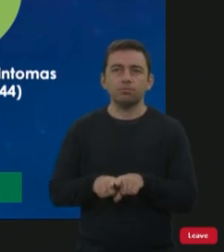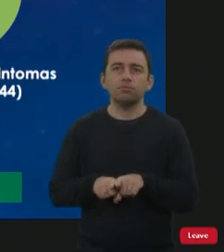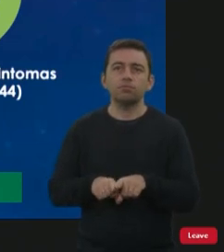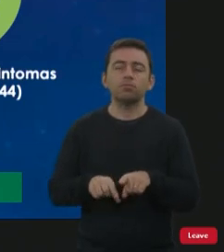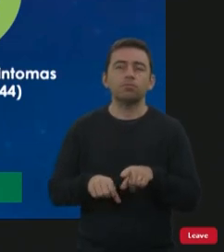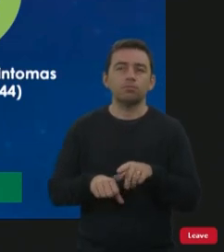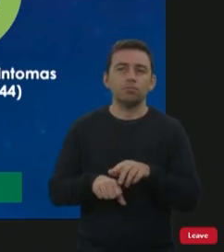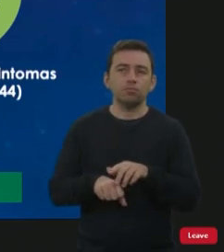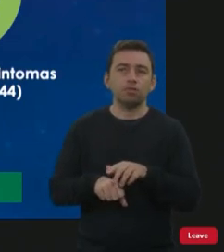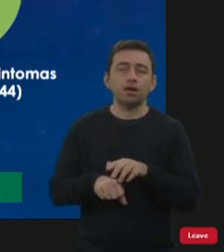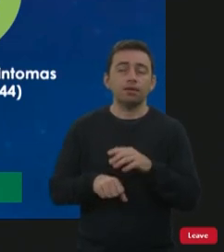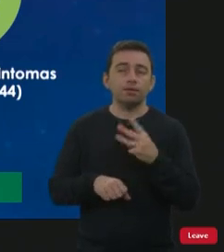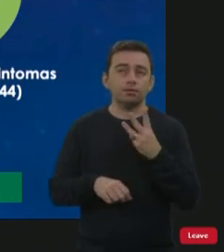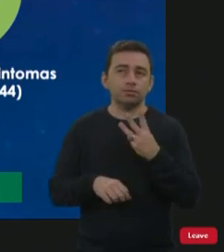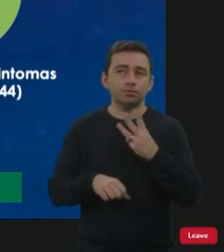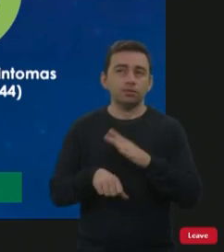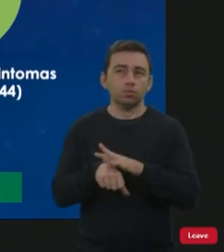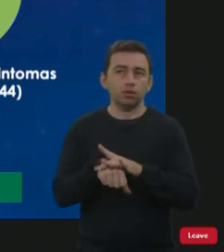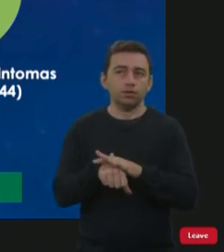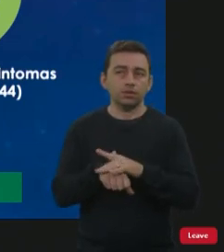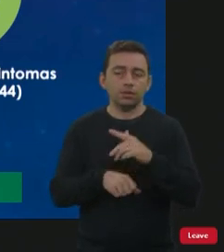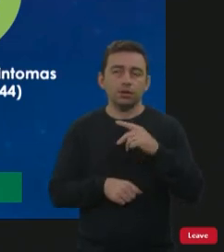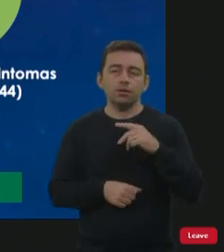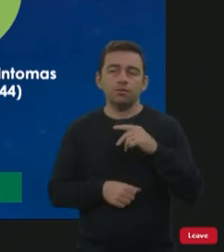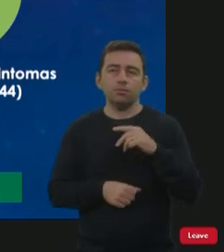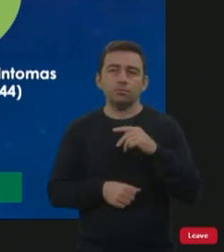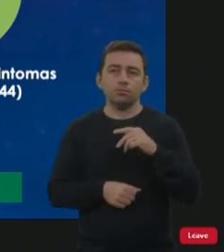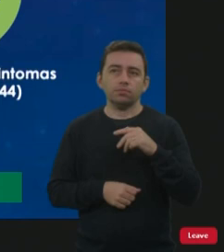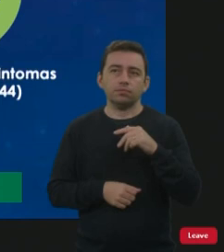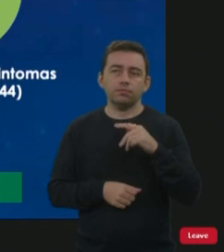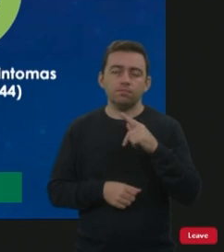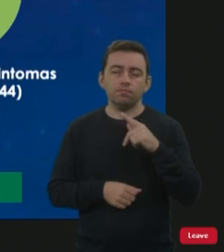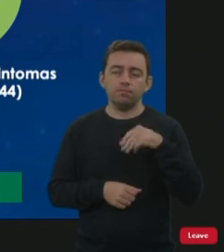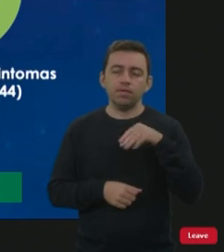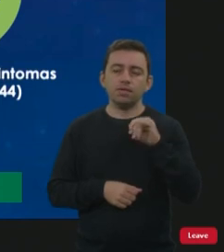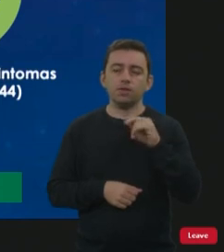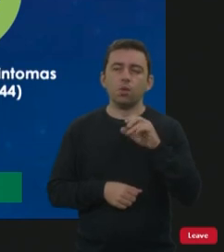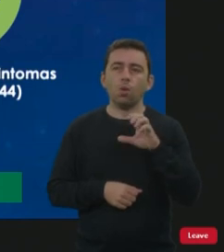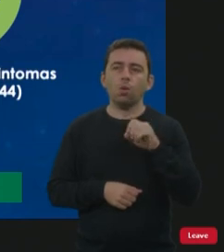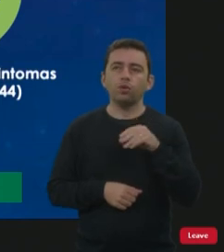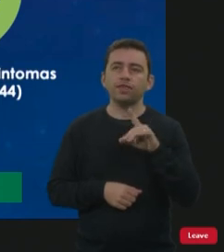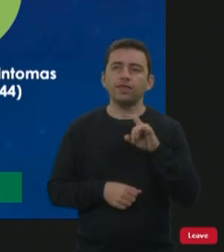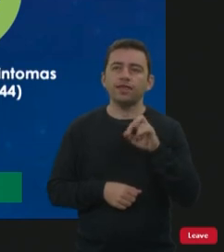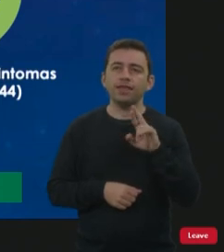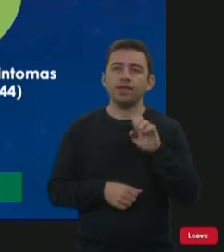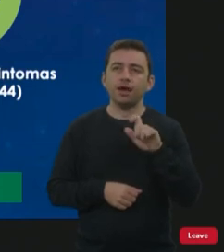a terceira doença ali, a proteína trifuncional mitocondrial, ela tem um curso